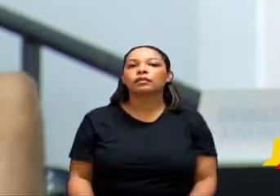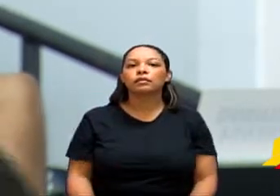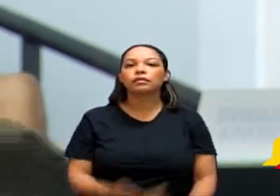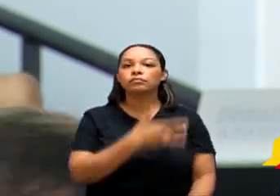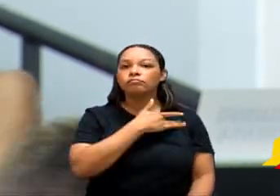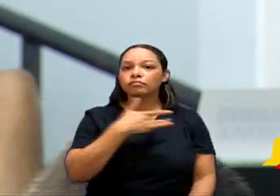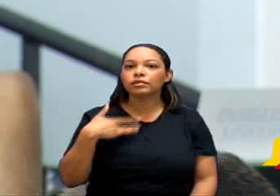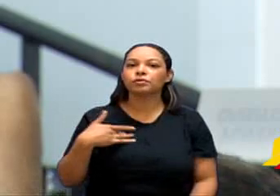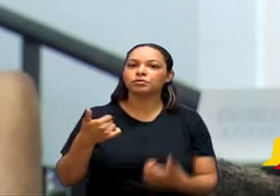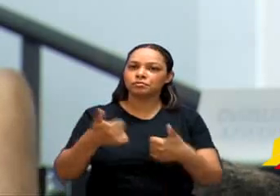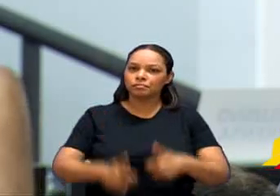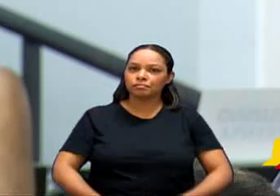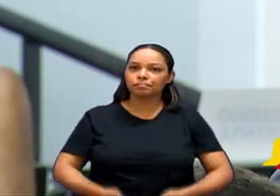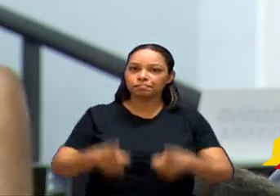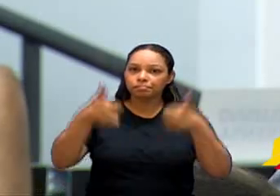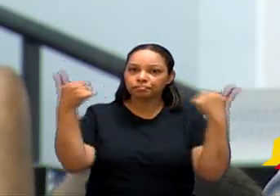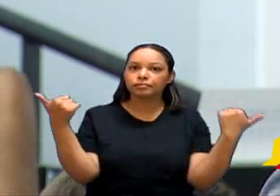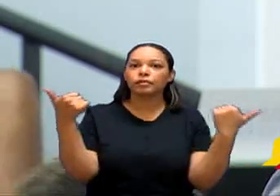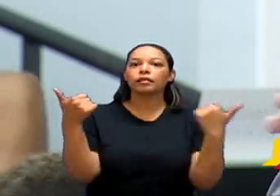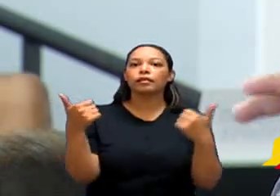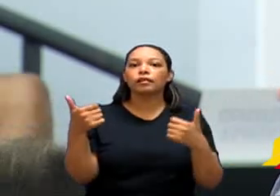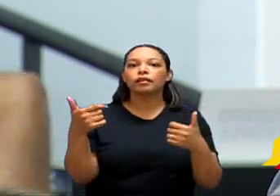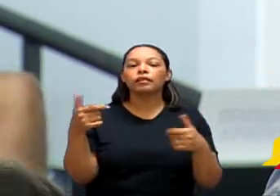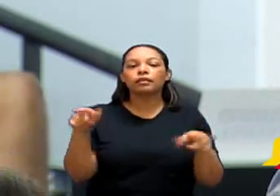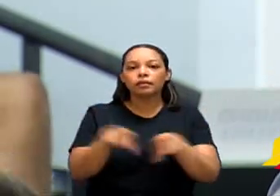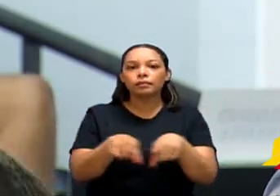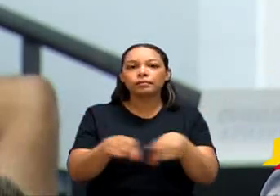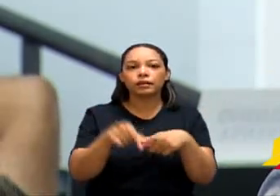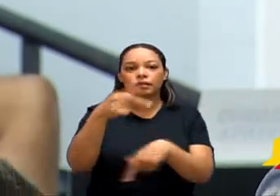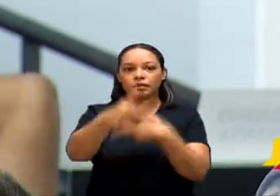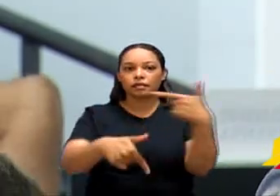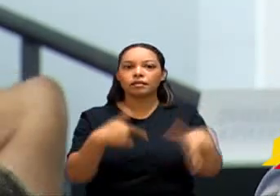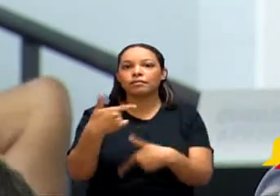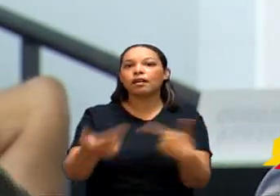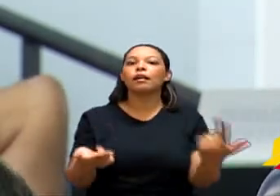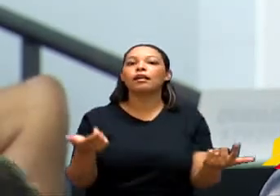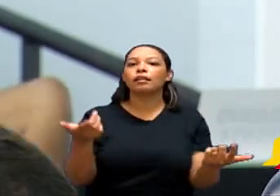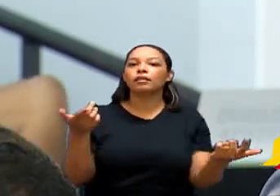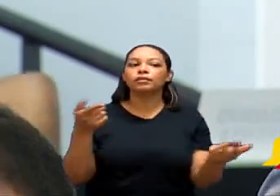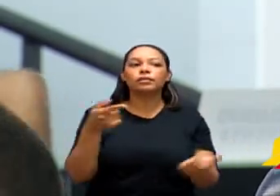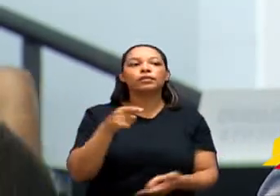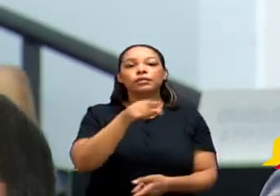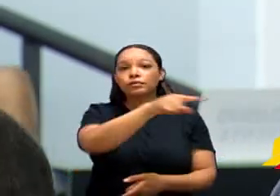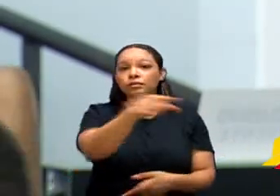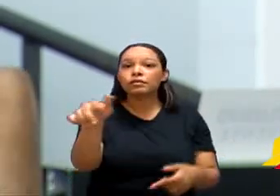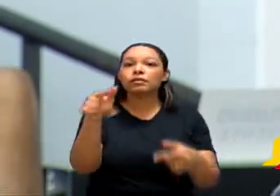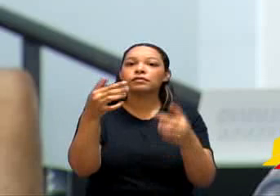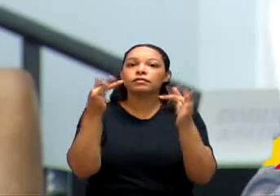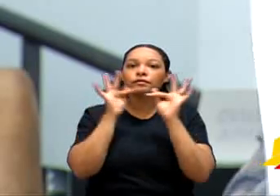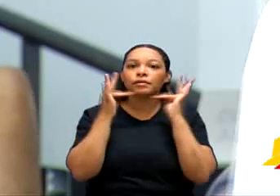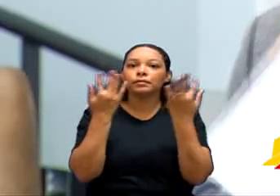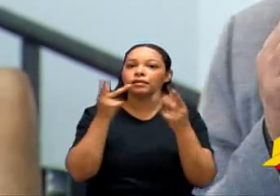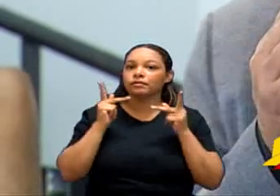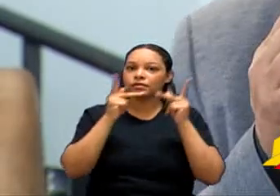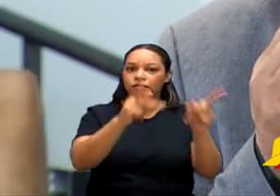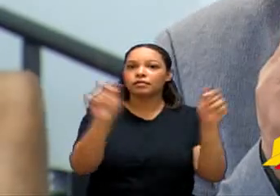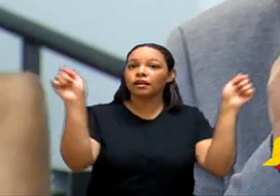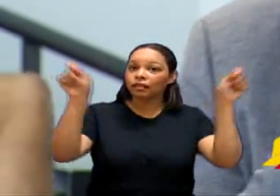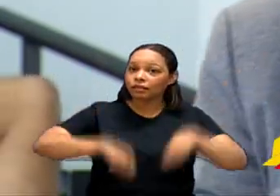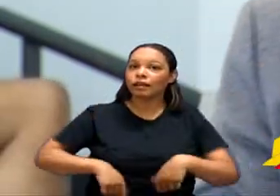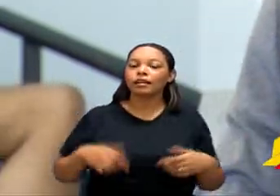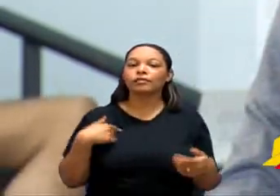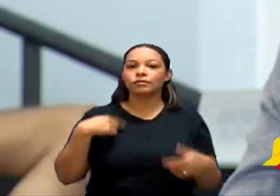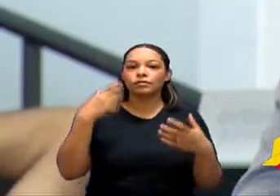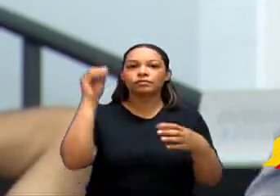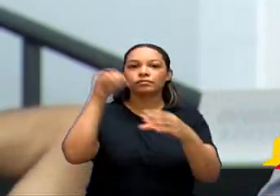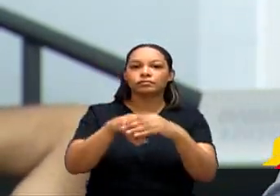para os moradores, para quem está empreendendo na área e que leve toda a família ao final de semana para fazer um lazer lá especial com a família. Pode contar com o meu apoio e com o meu voto